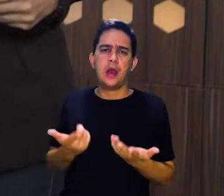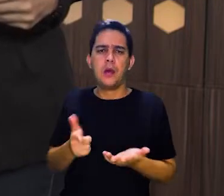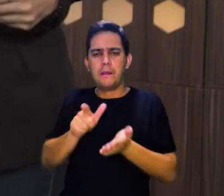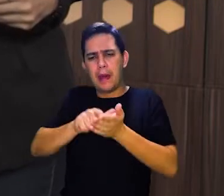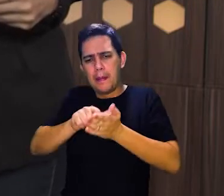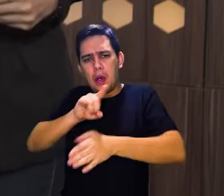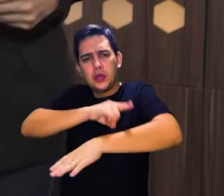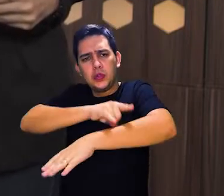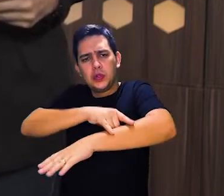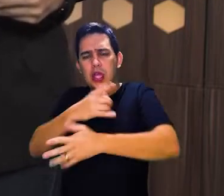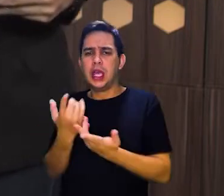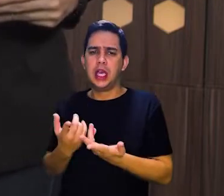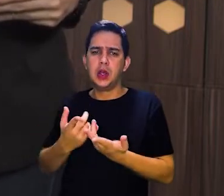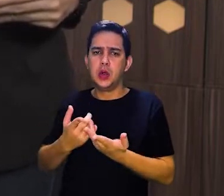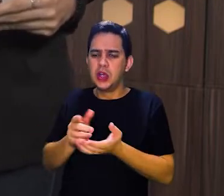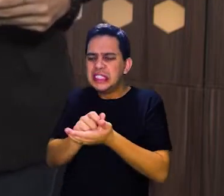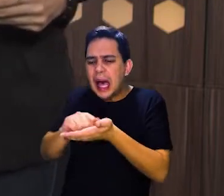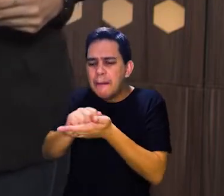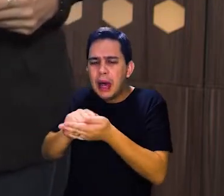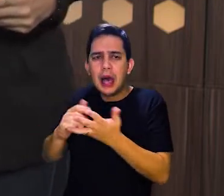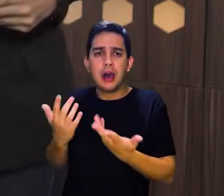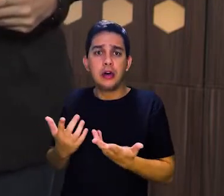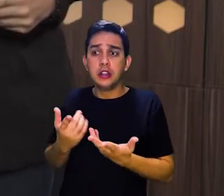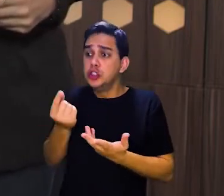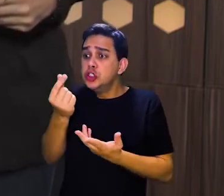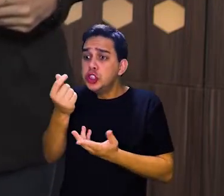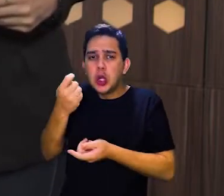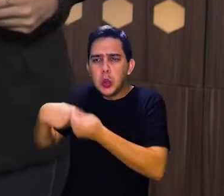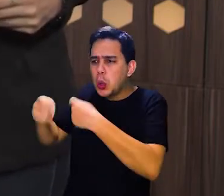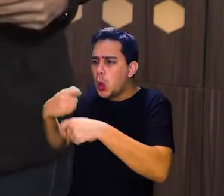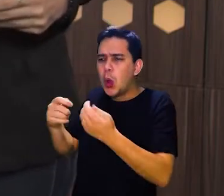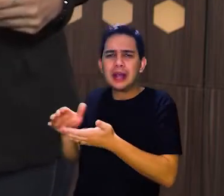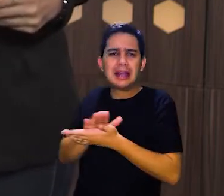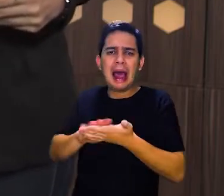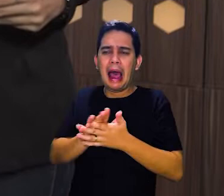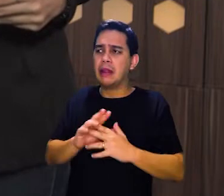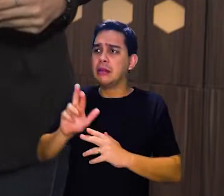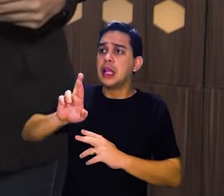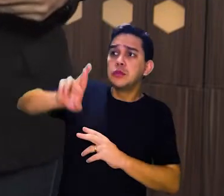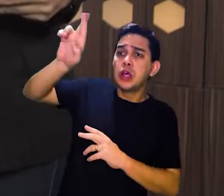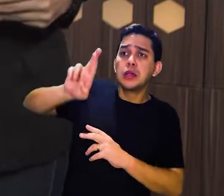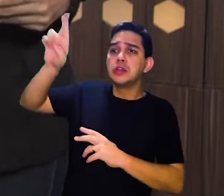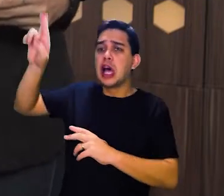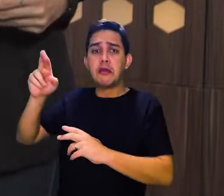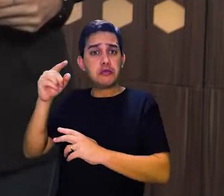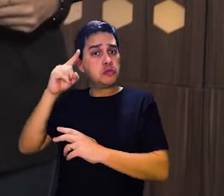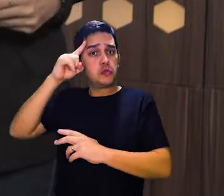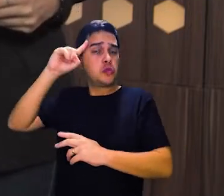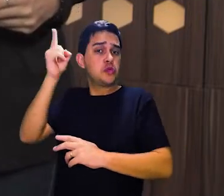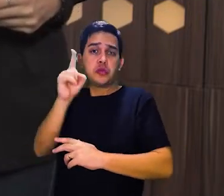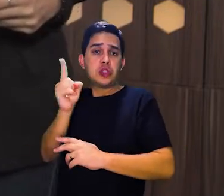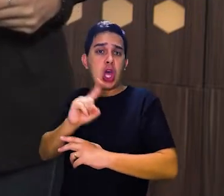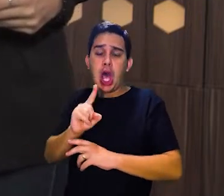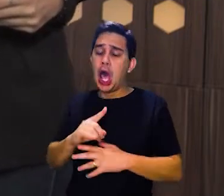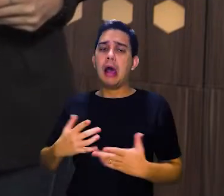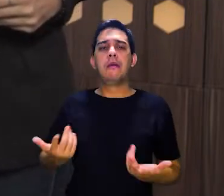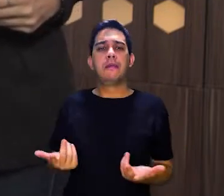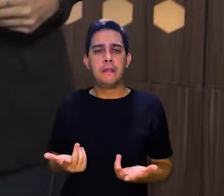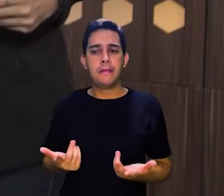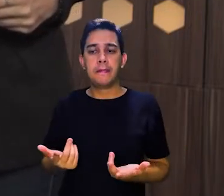o pagamento para a utilização do local e a inexistência de identificação do responsável pelo controle de acesso ao